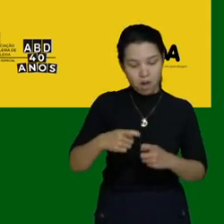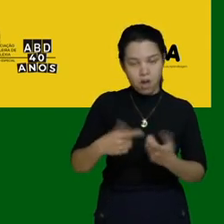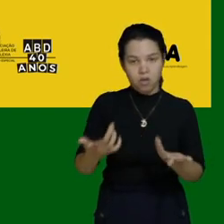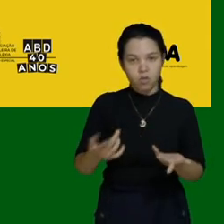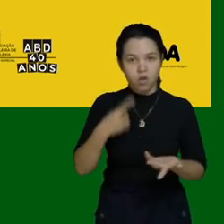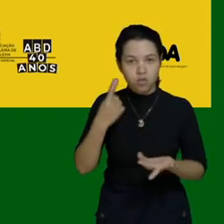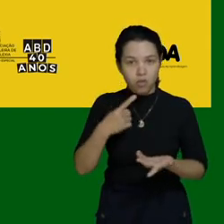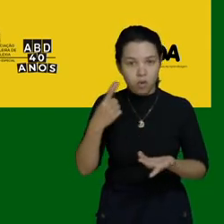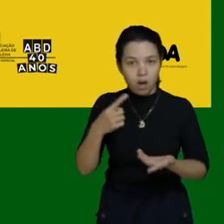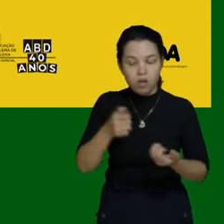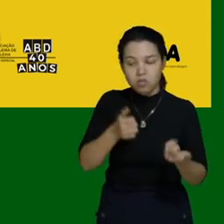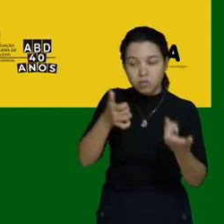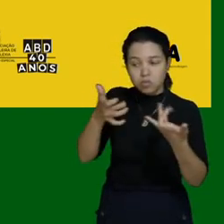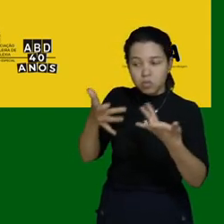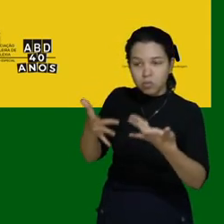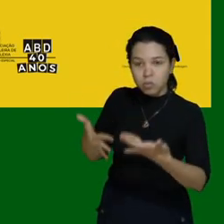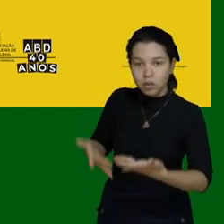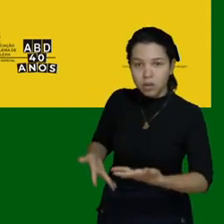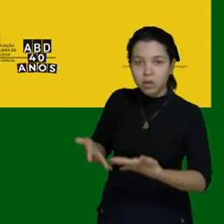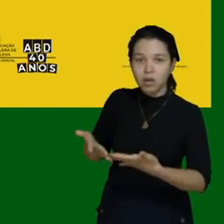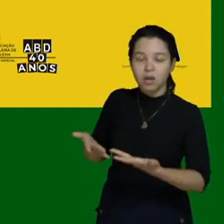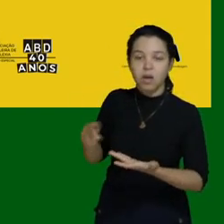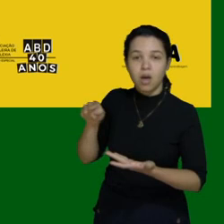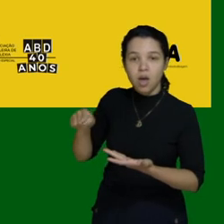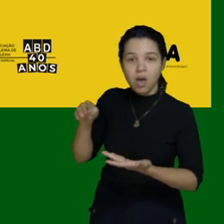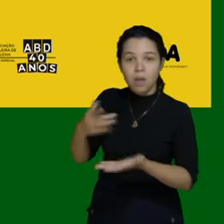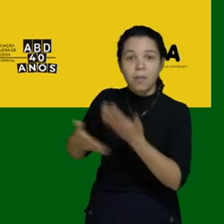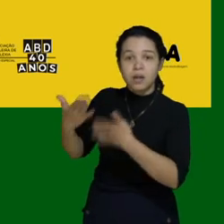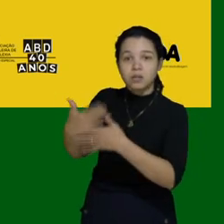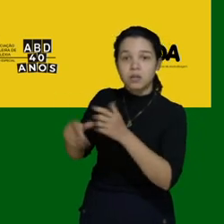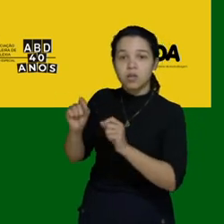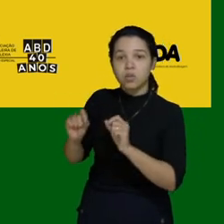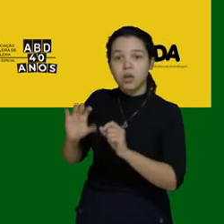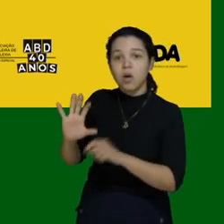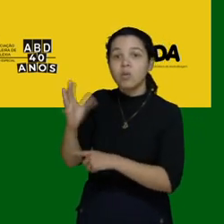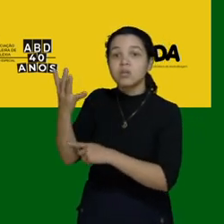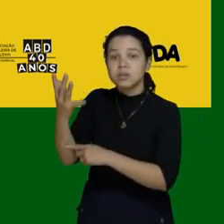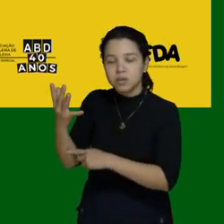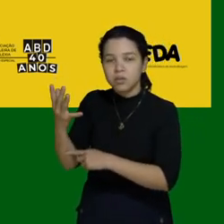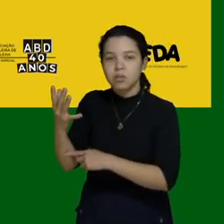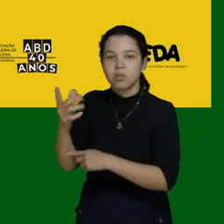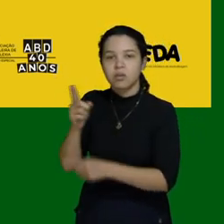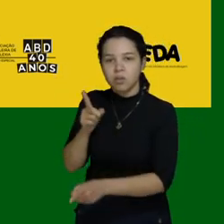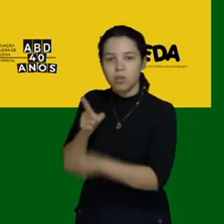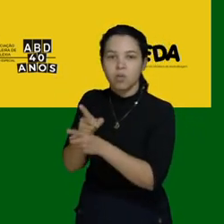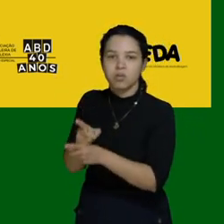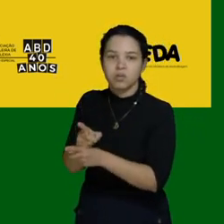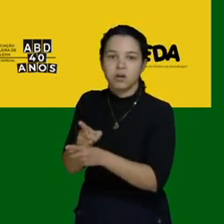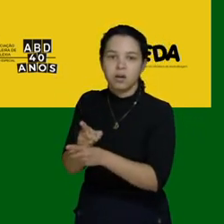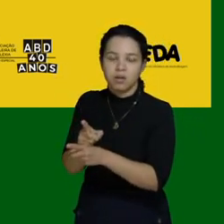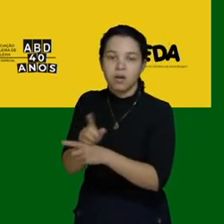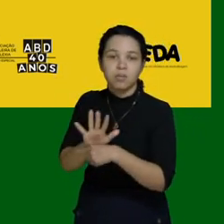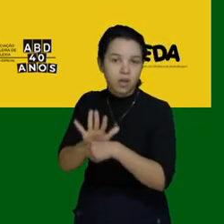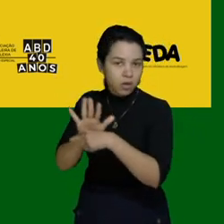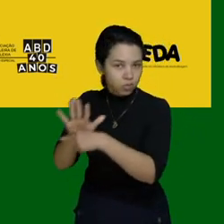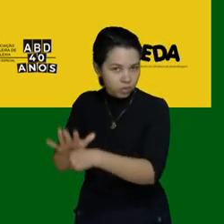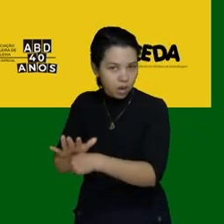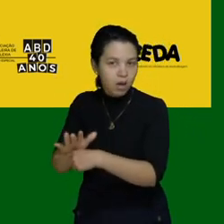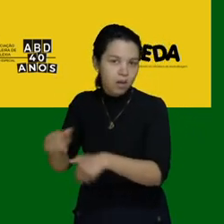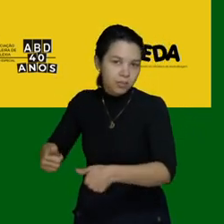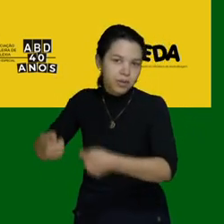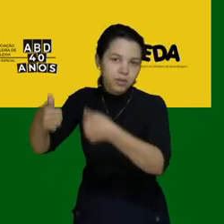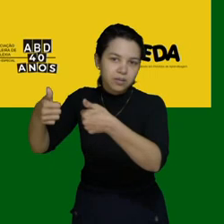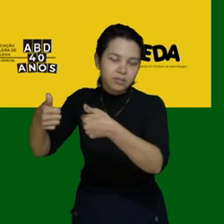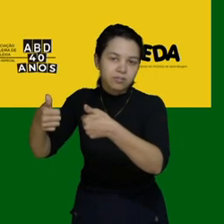eles passaram e ainda querem eh saber o que tem e fazer essa intervenção e melhora melhora